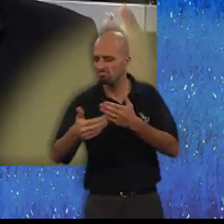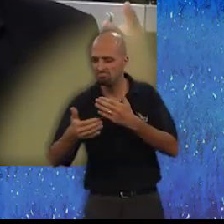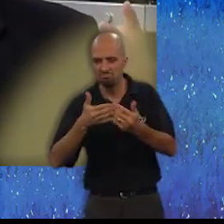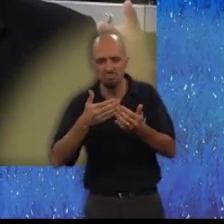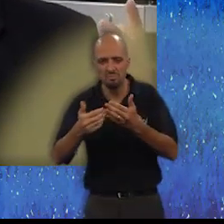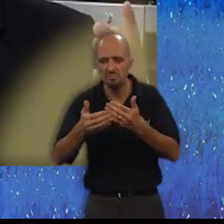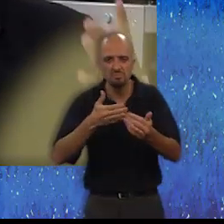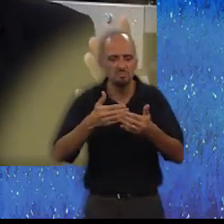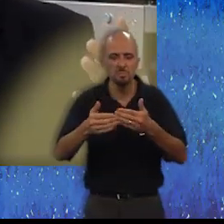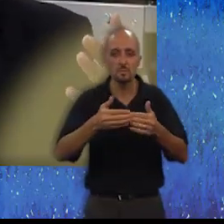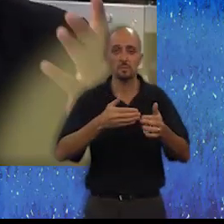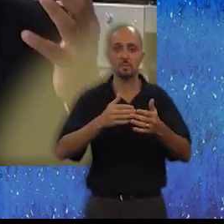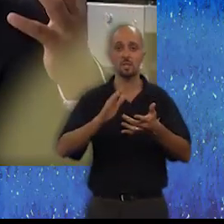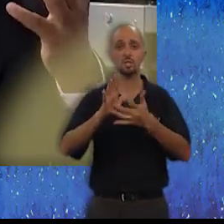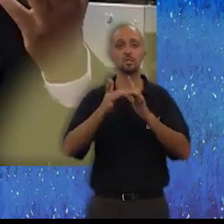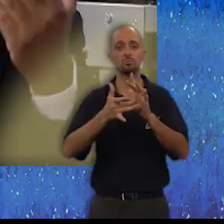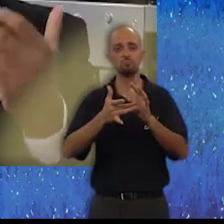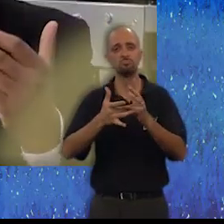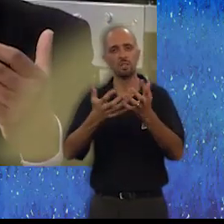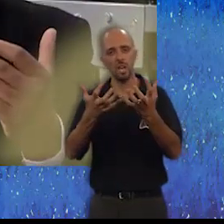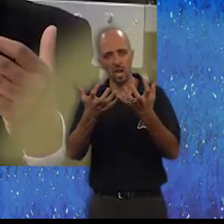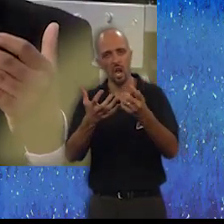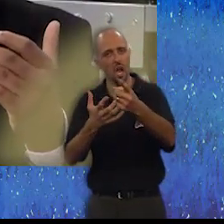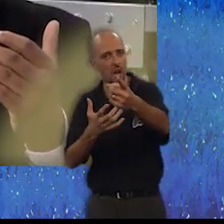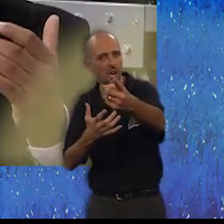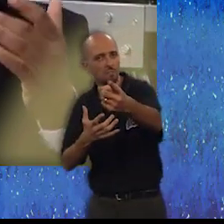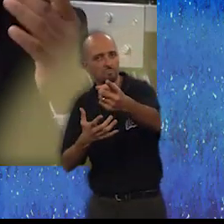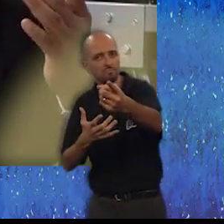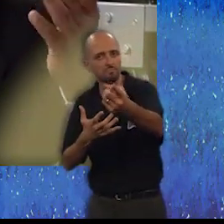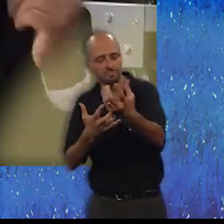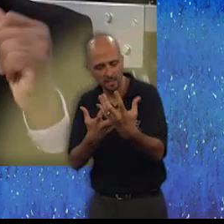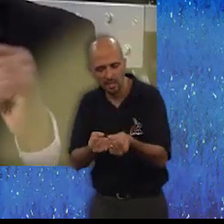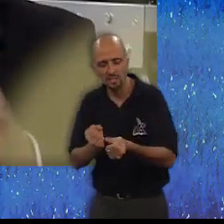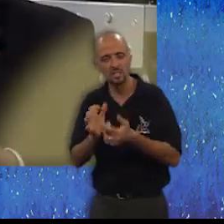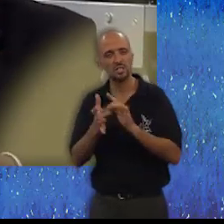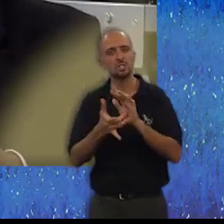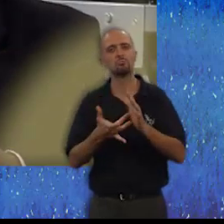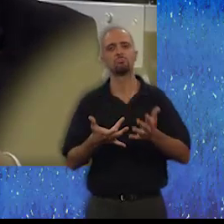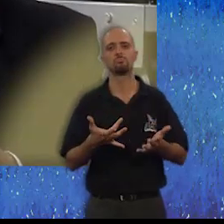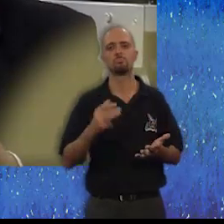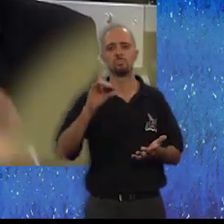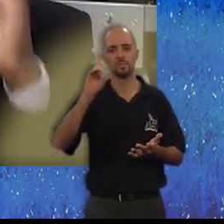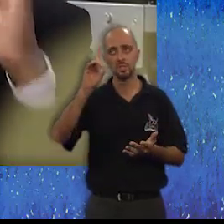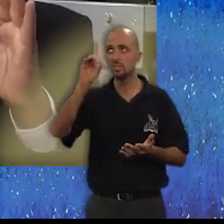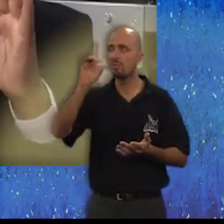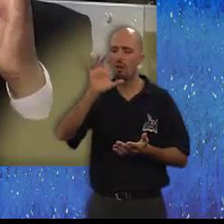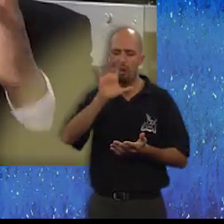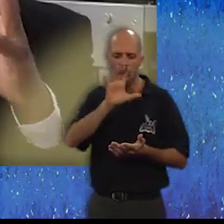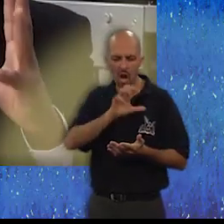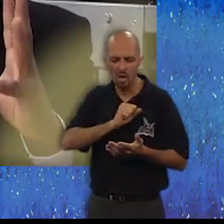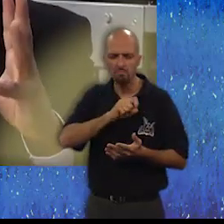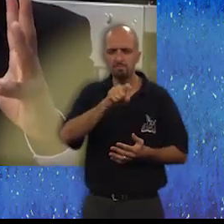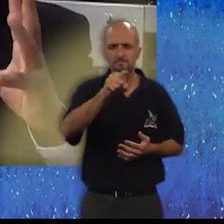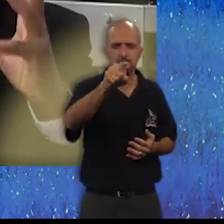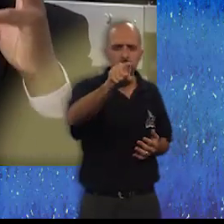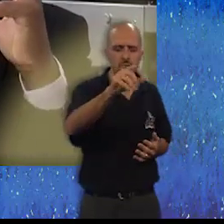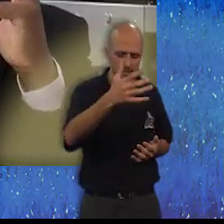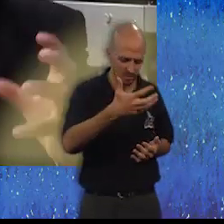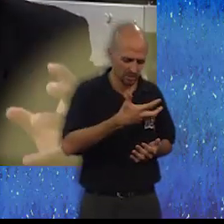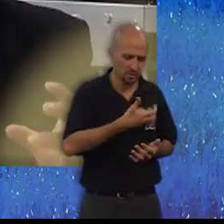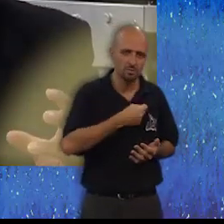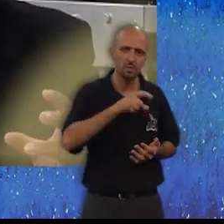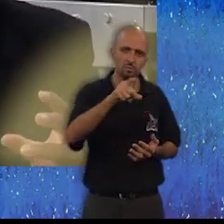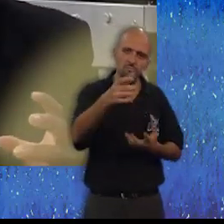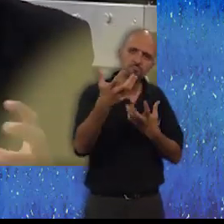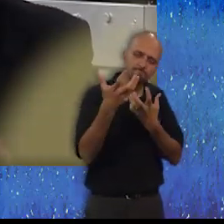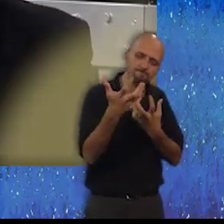circunstância desfavorável, não importa. Venha como você está. Venha do jeito que você está. Jesus te ama muito e Ele quer